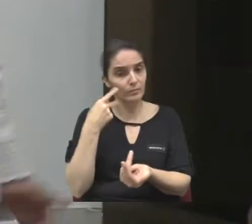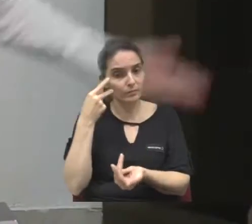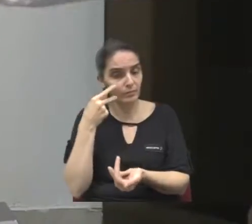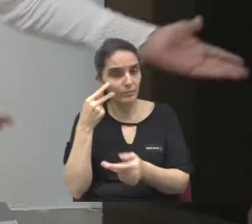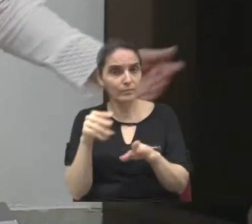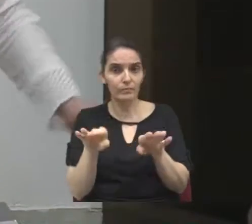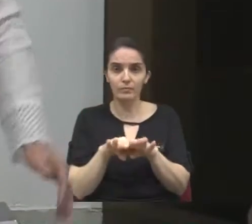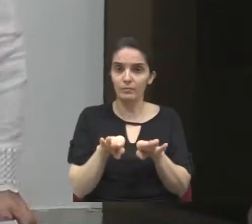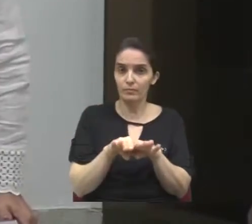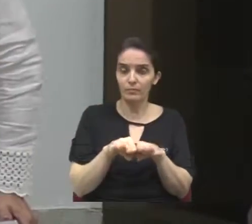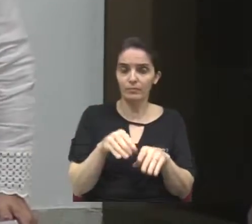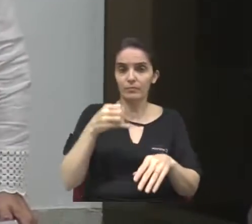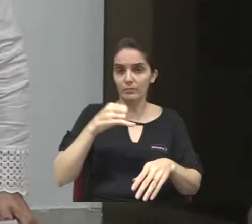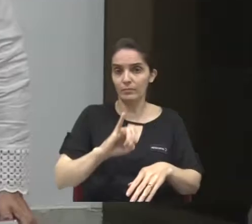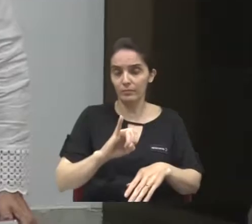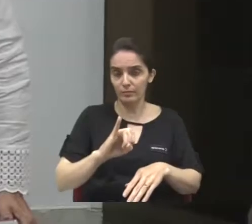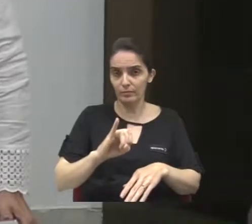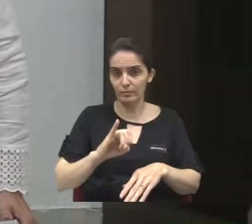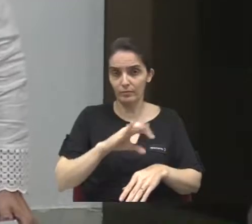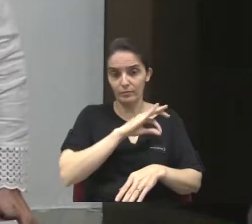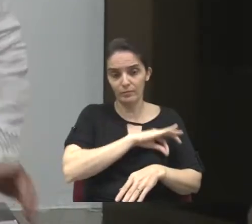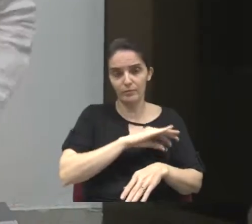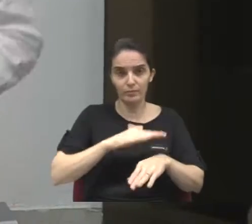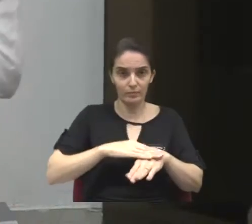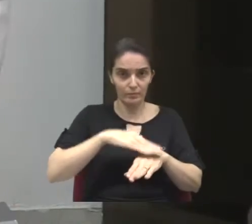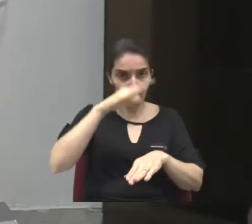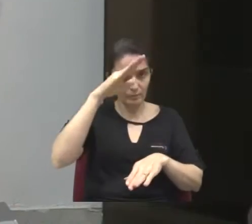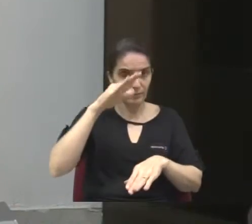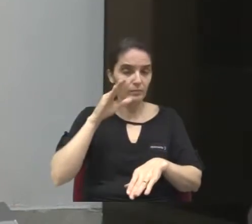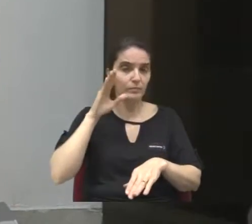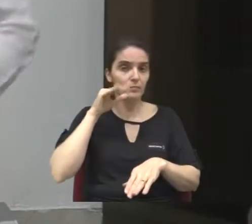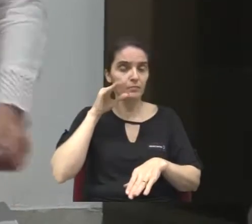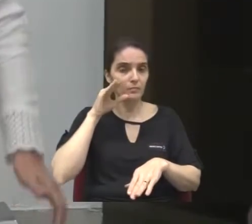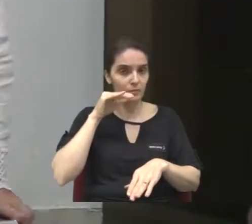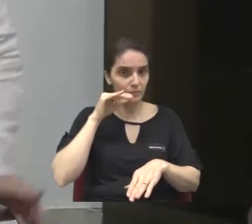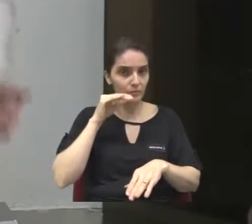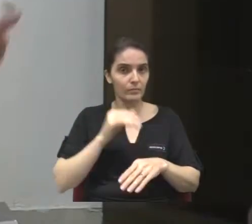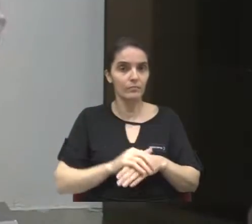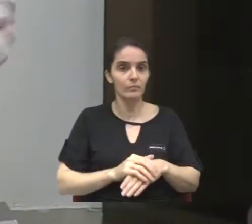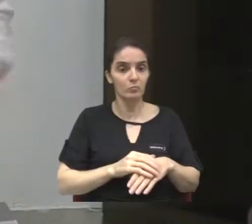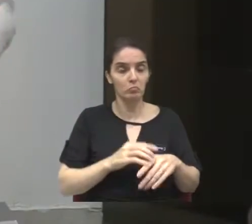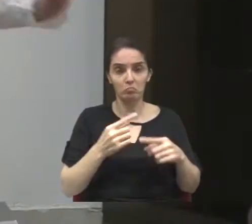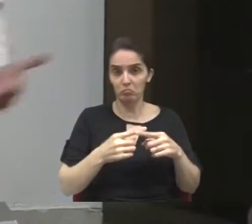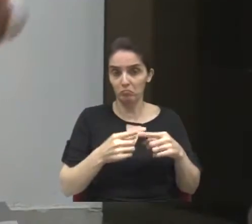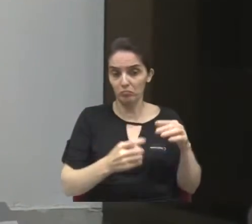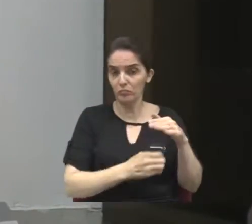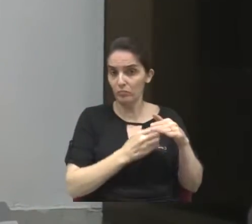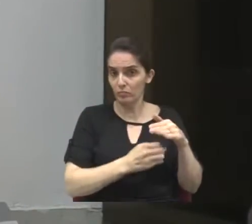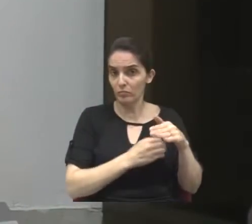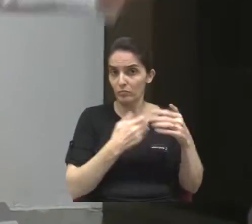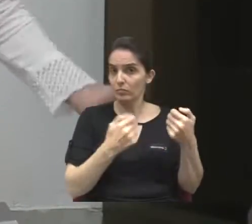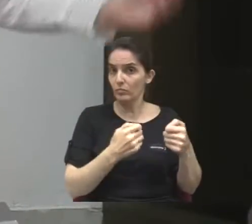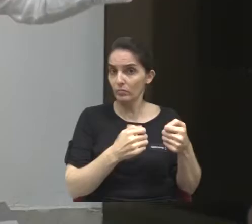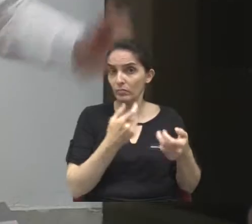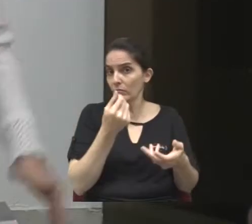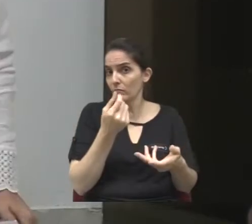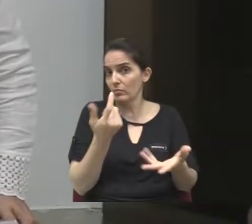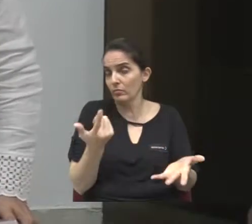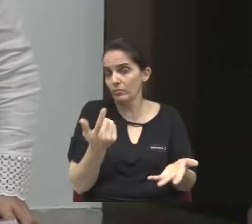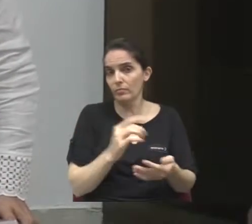Quando se aumenta os funcionários, é uma empresa, precisa ter receita, e não é uma empresa do